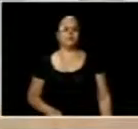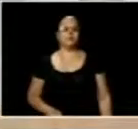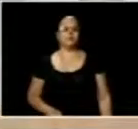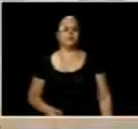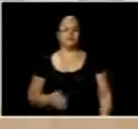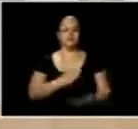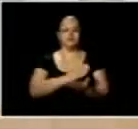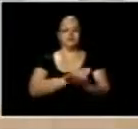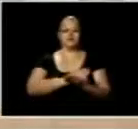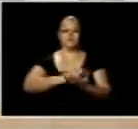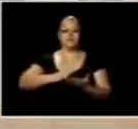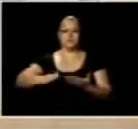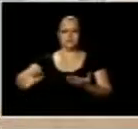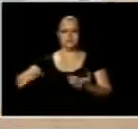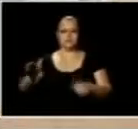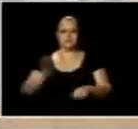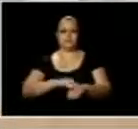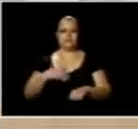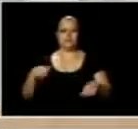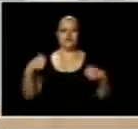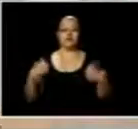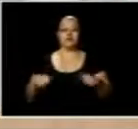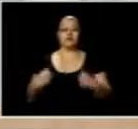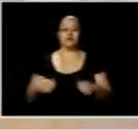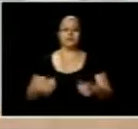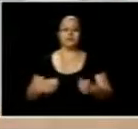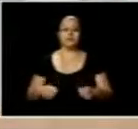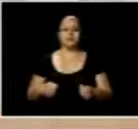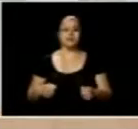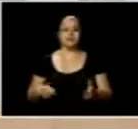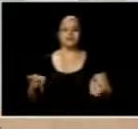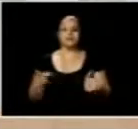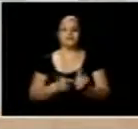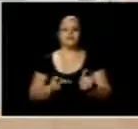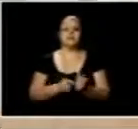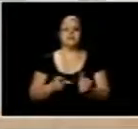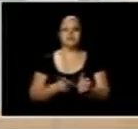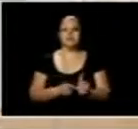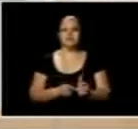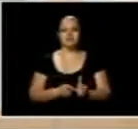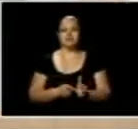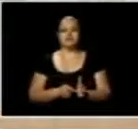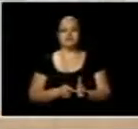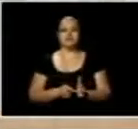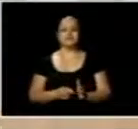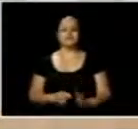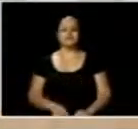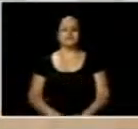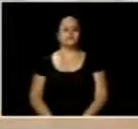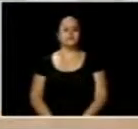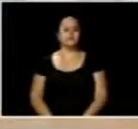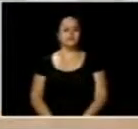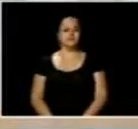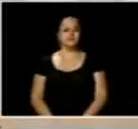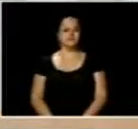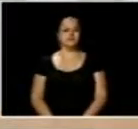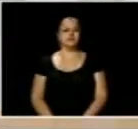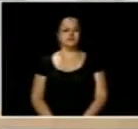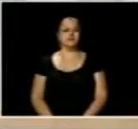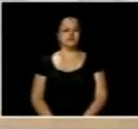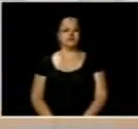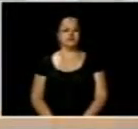sustentação. Tem que dar também sustentação para as próximas passagens, para quem vier aqui após a nossa